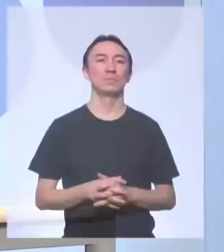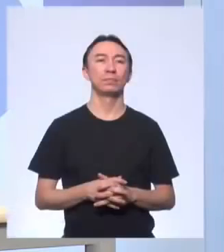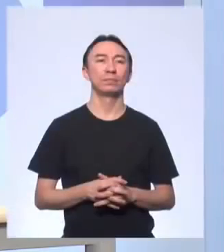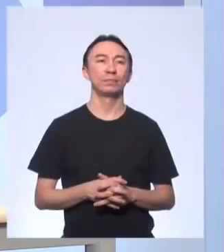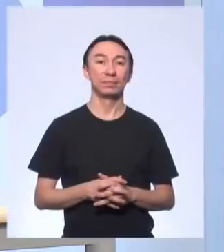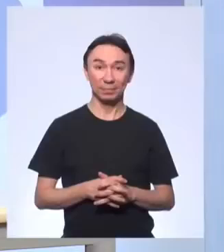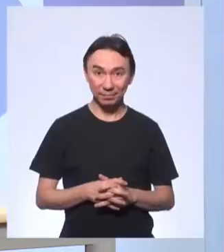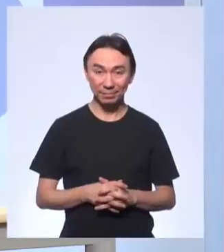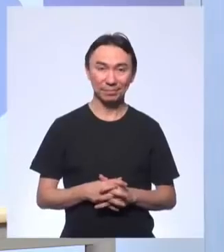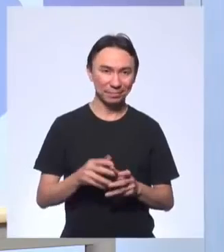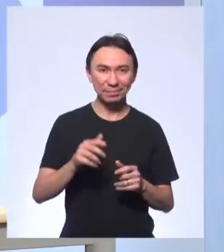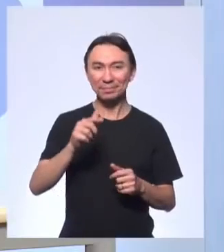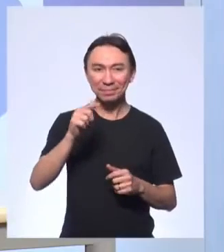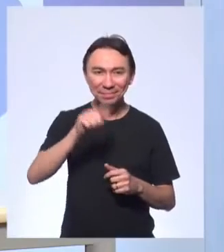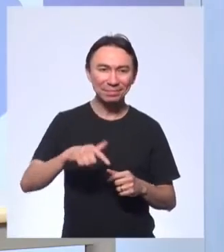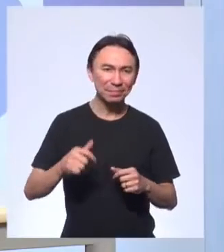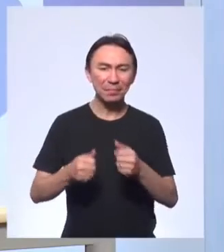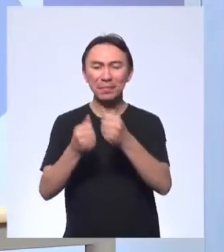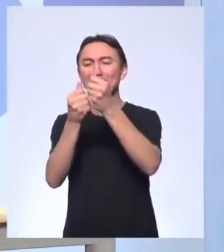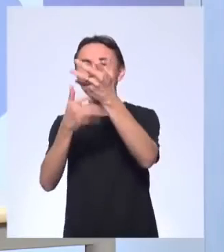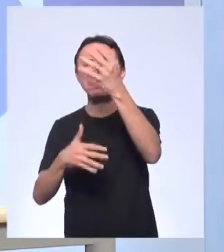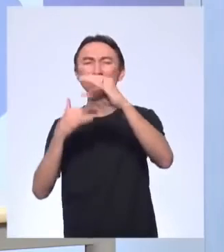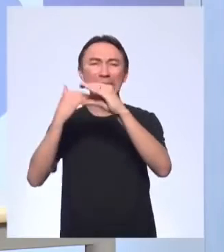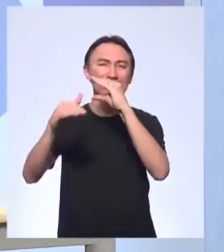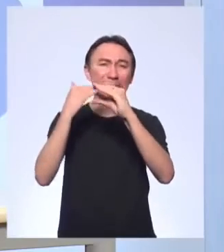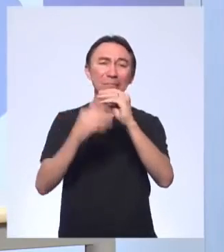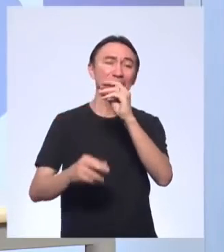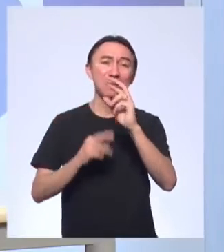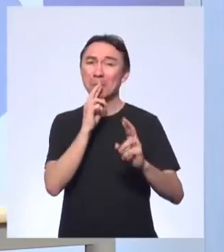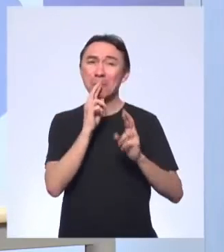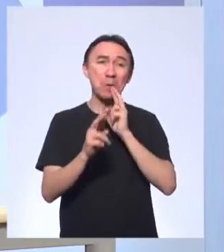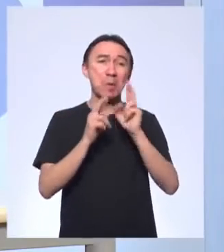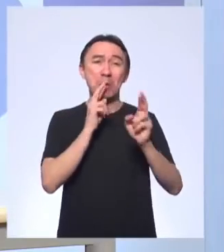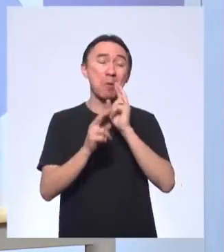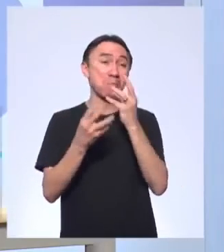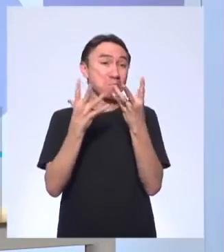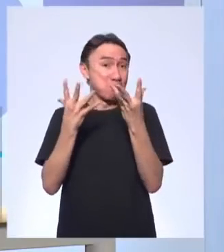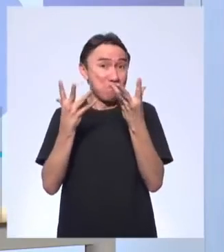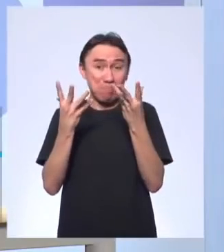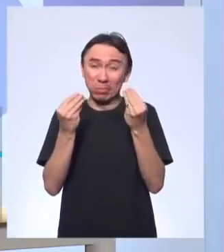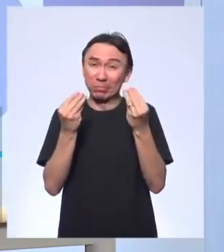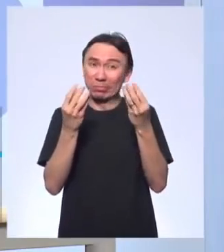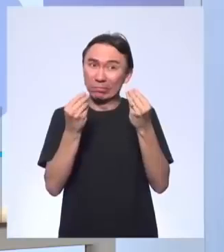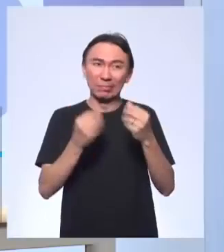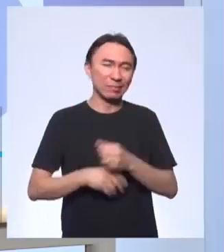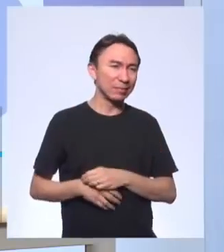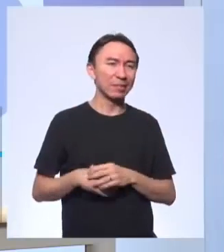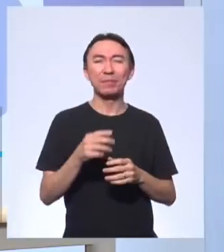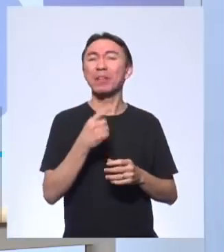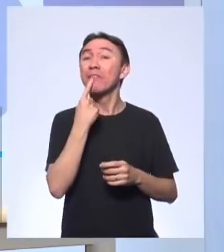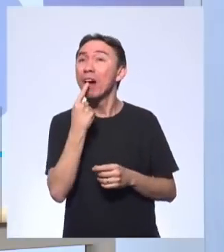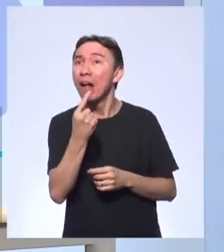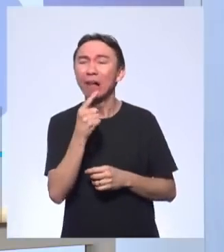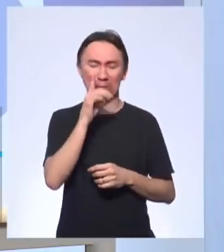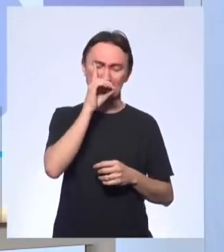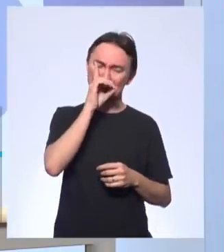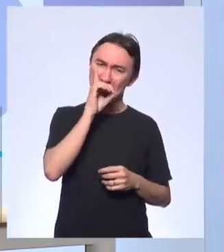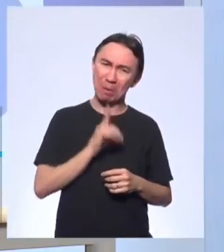Dani, retomando aqui do chat, uma chuva de resposta. É assim, muita depressão, o pessoal